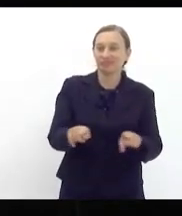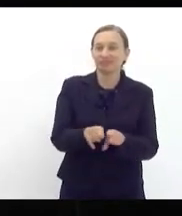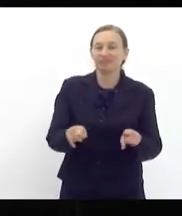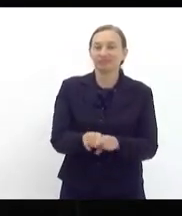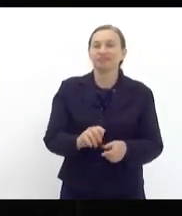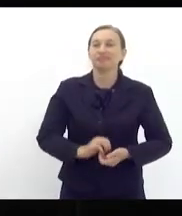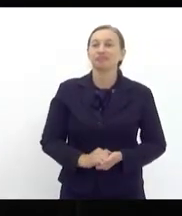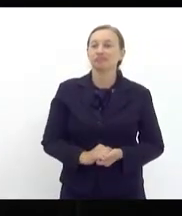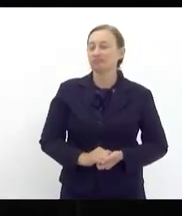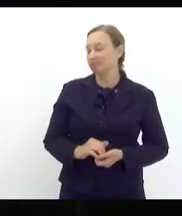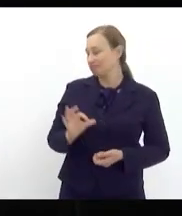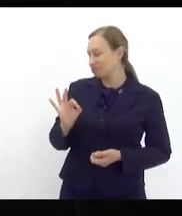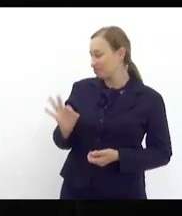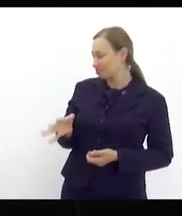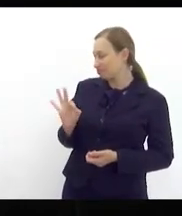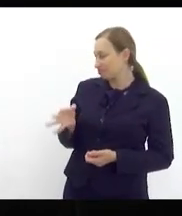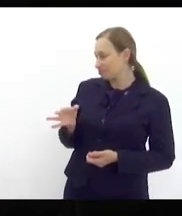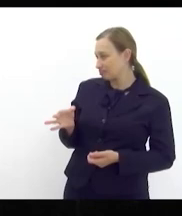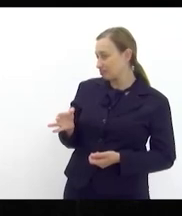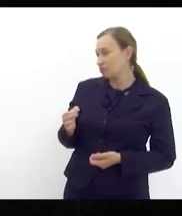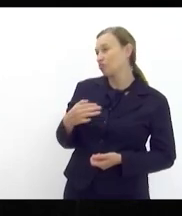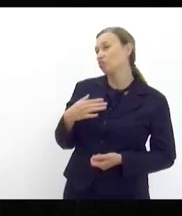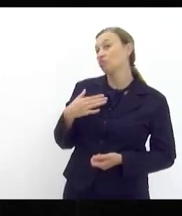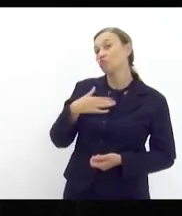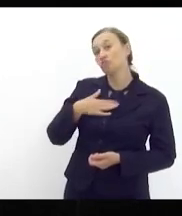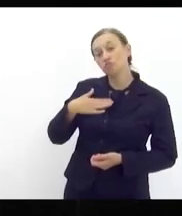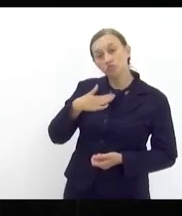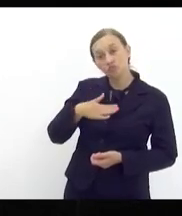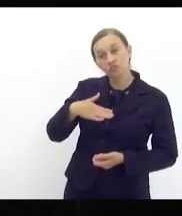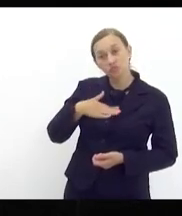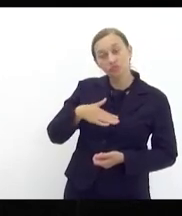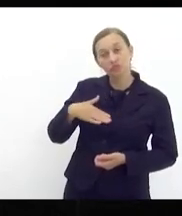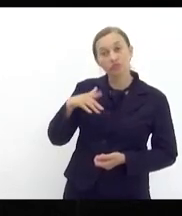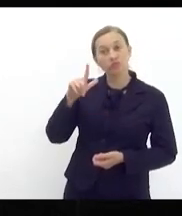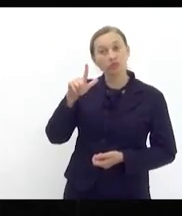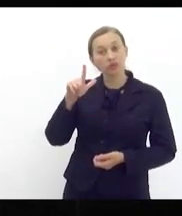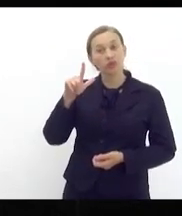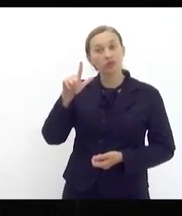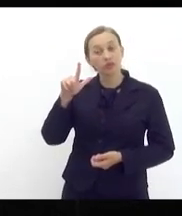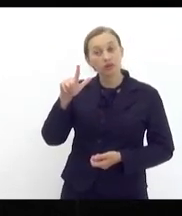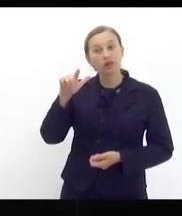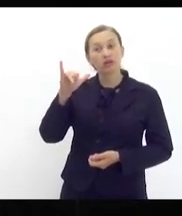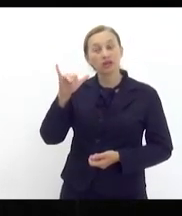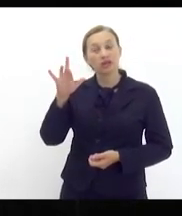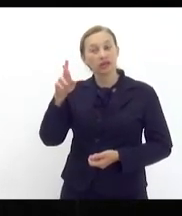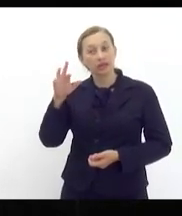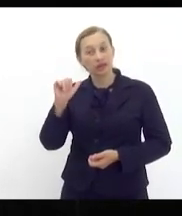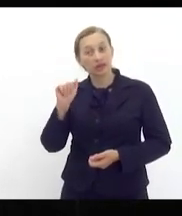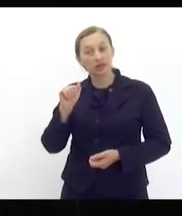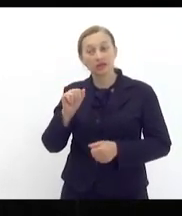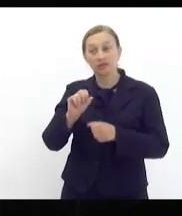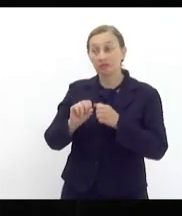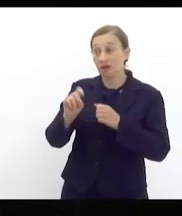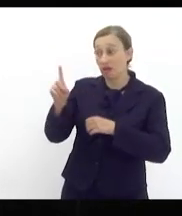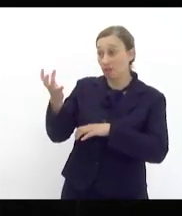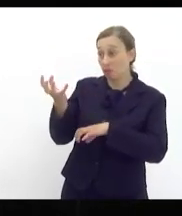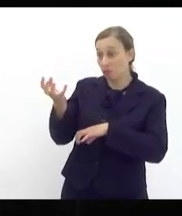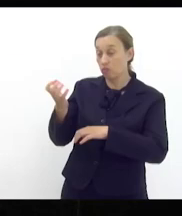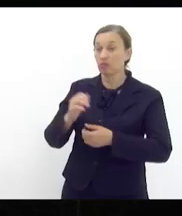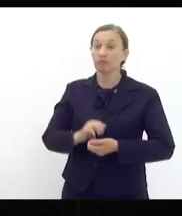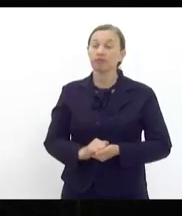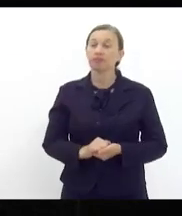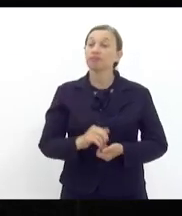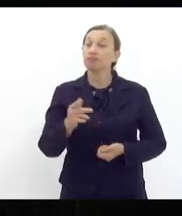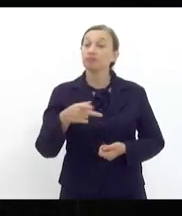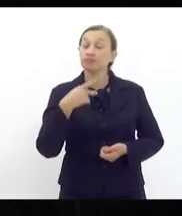evidentemente gostei do que o Lira fez lá no Congresso Nacional de